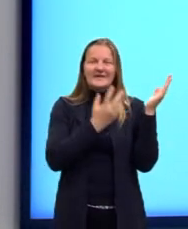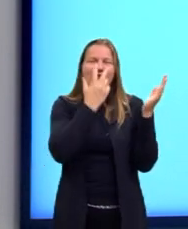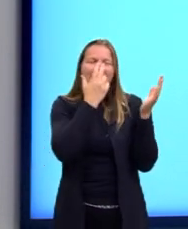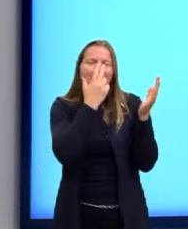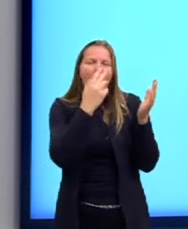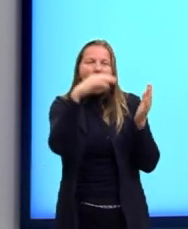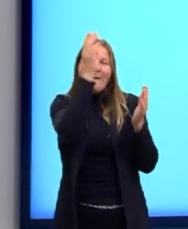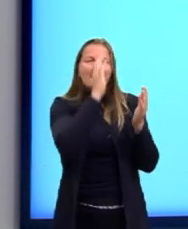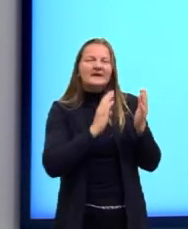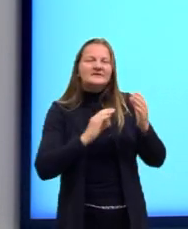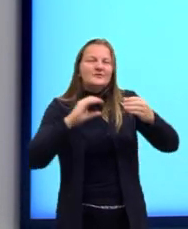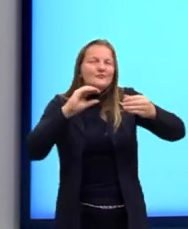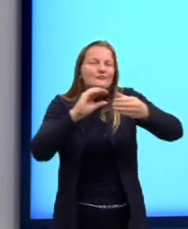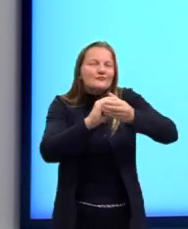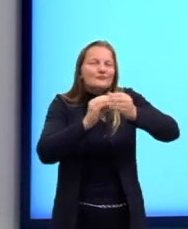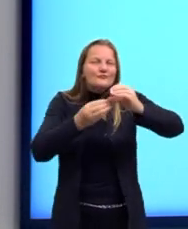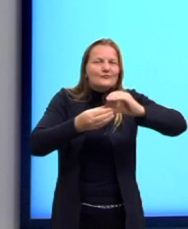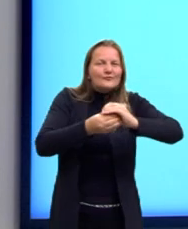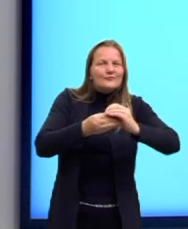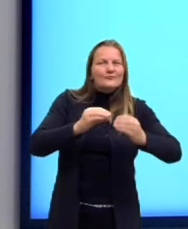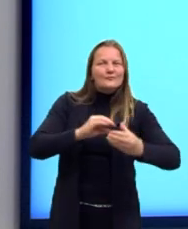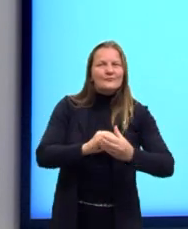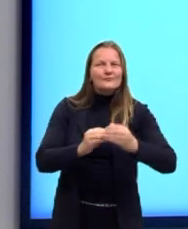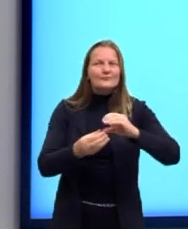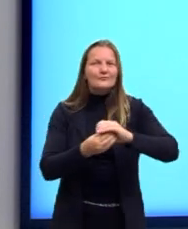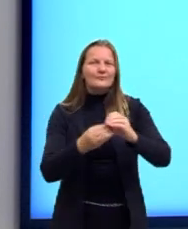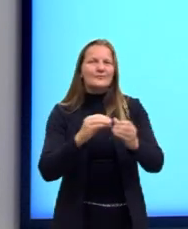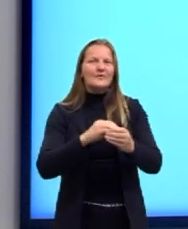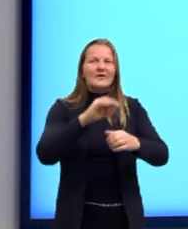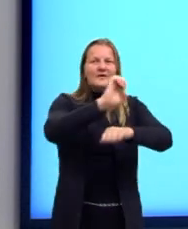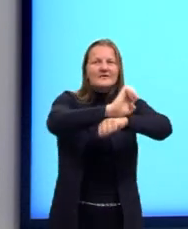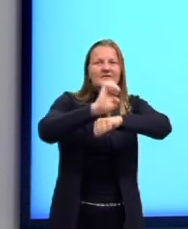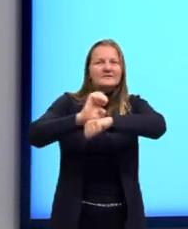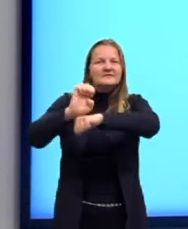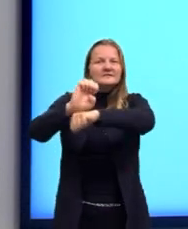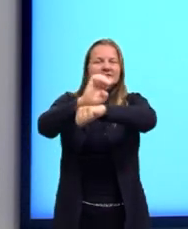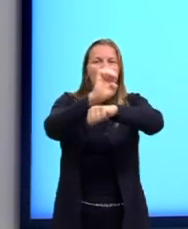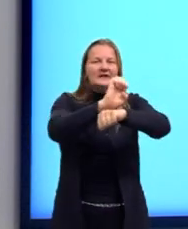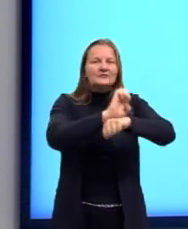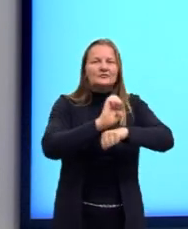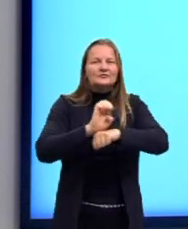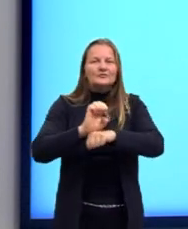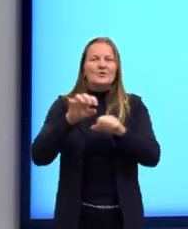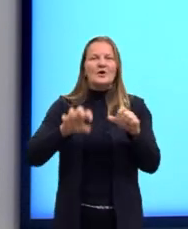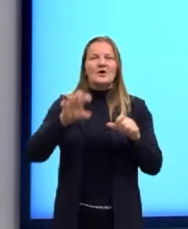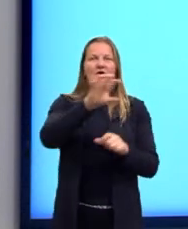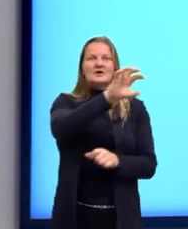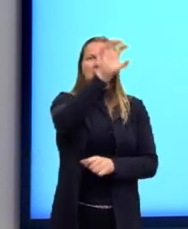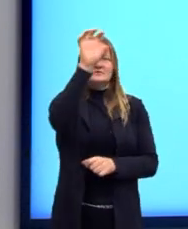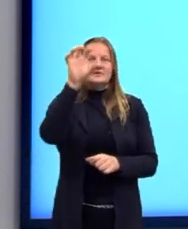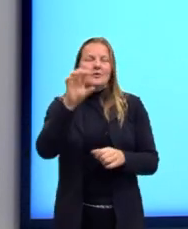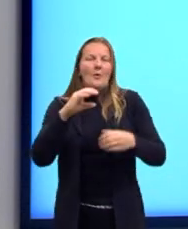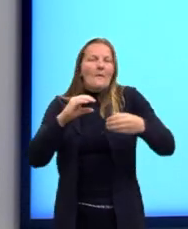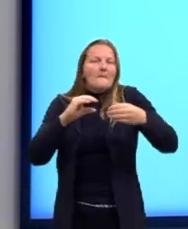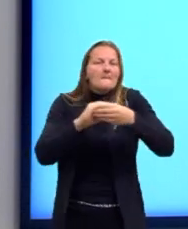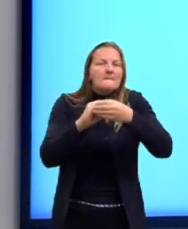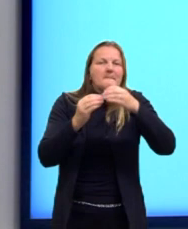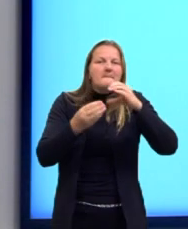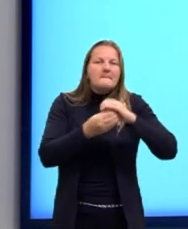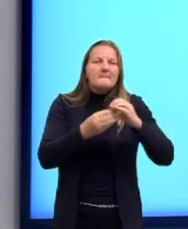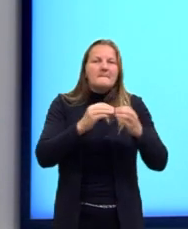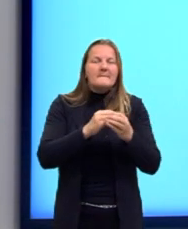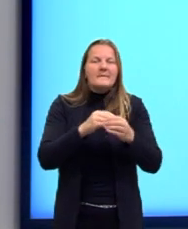quebra-cabeça né onde cada estado cada região vai compor um pedacinho desse país